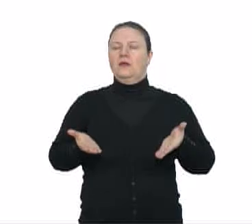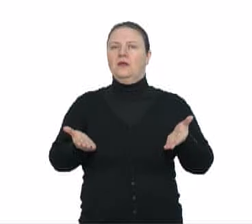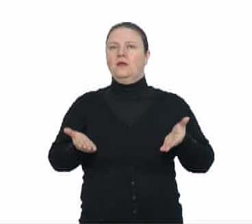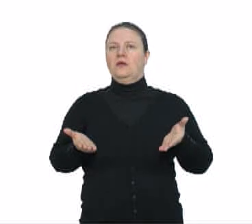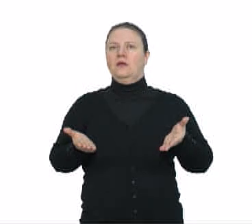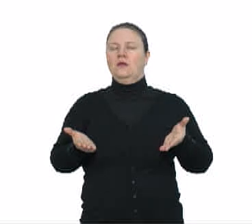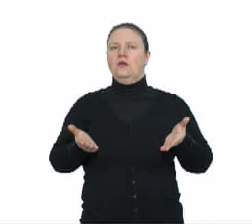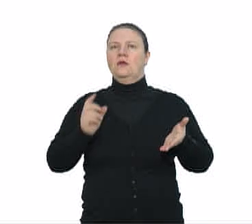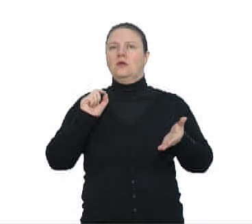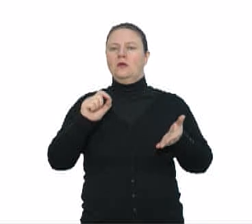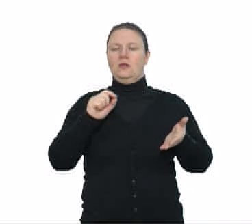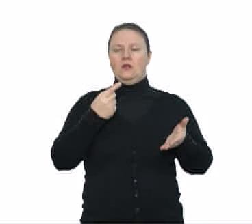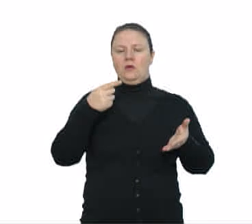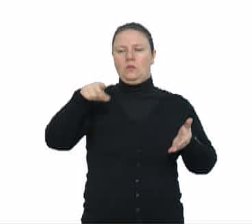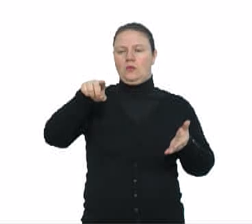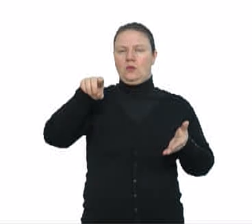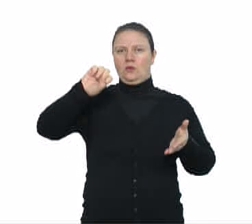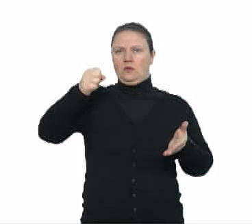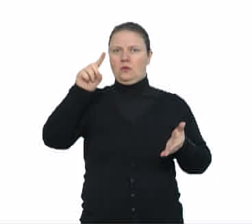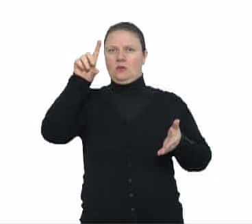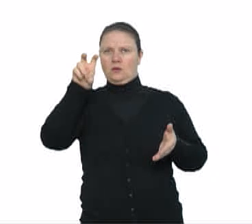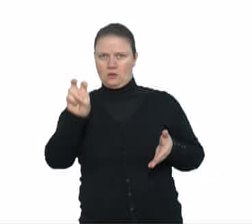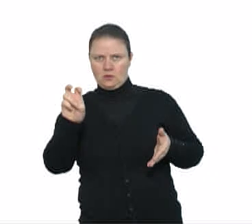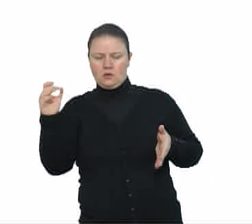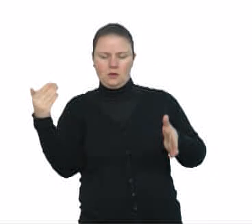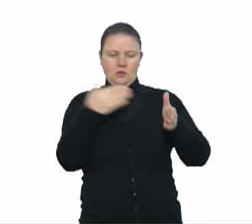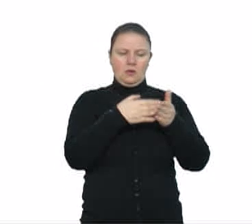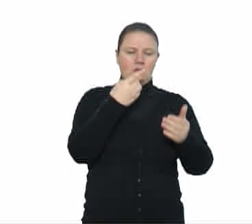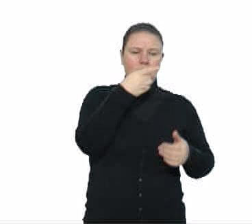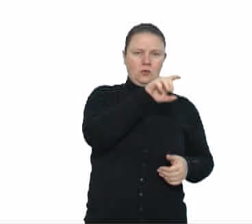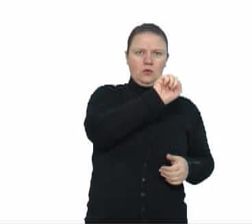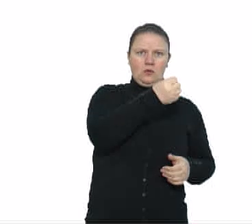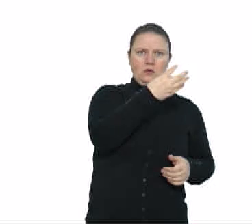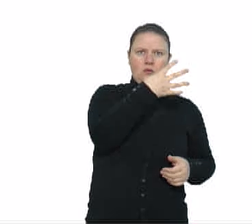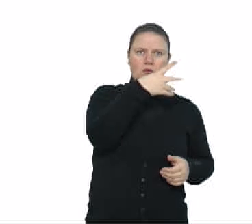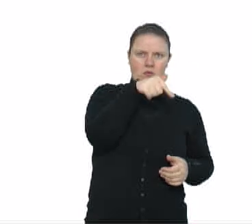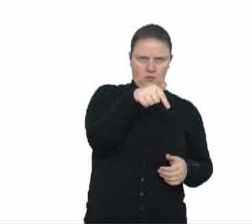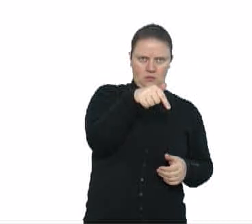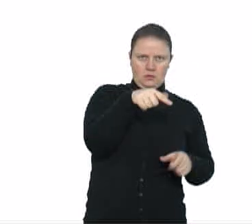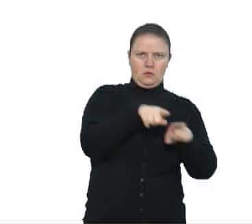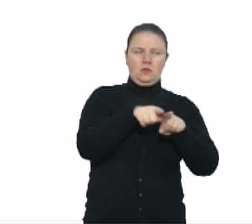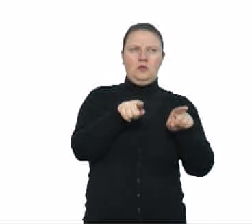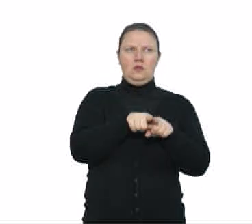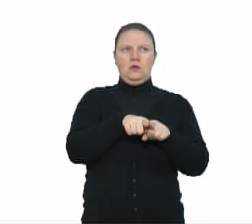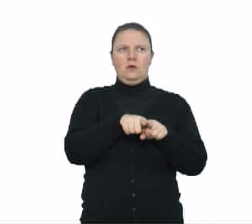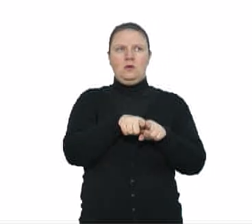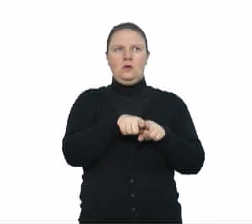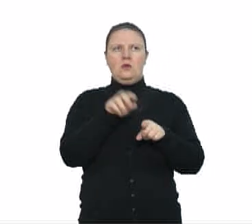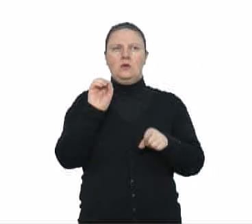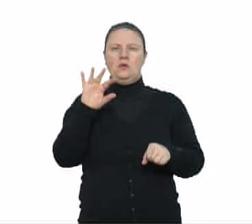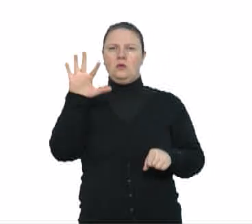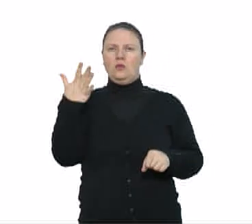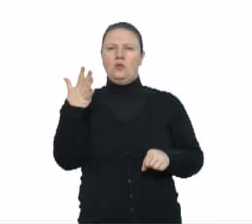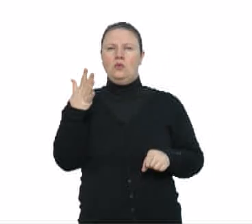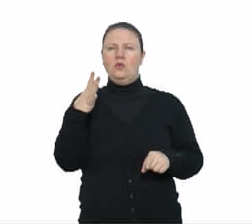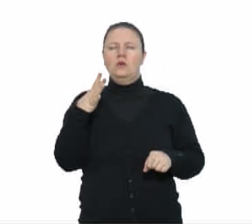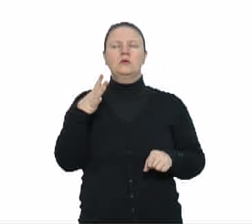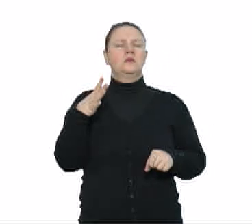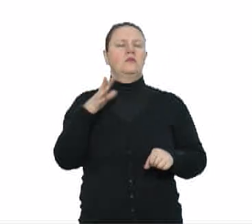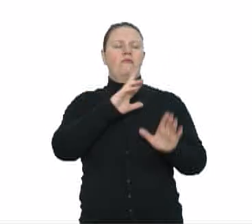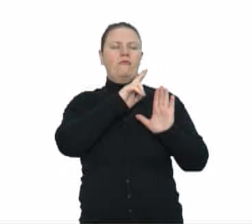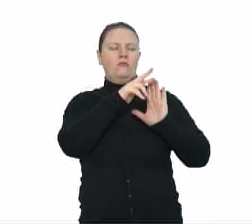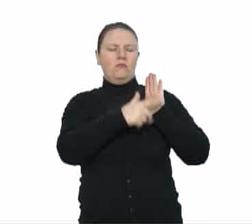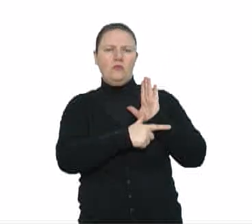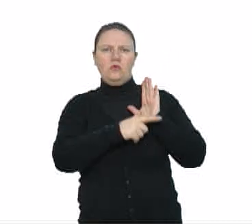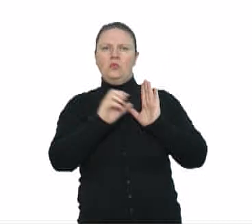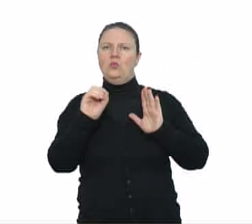seguinte excerto. De 1815 a 1847, Gaillot arrola uma quinzena de casos ocorridos e outros tantos